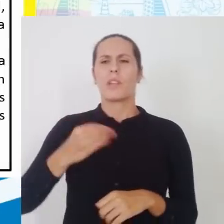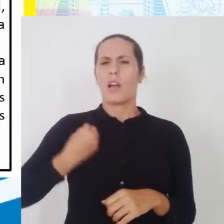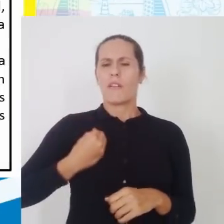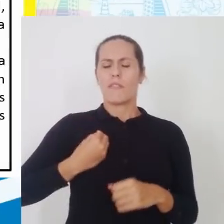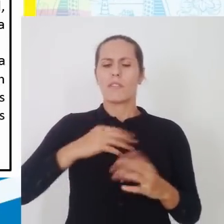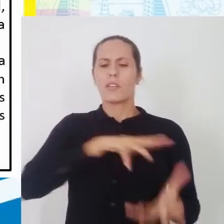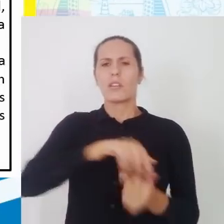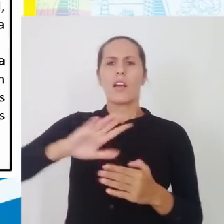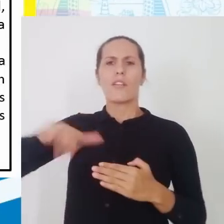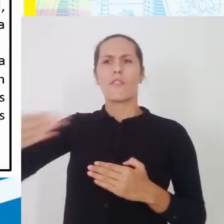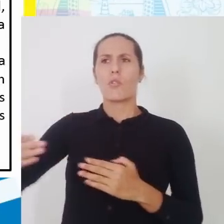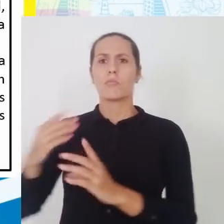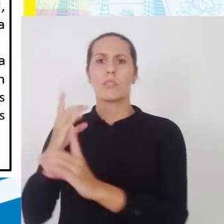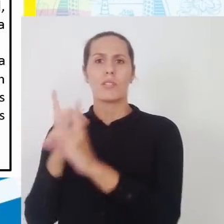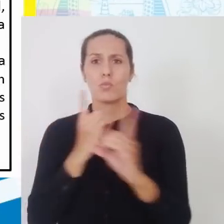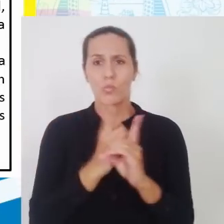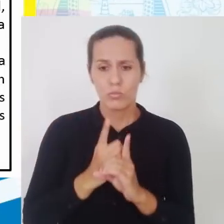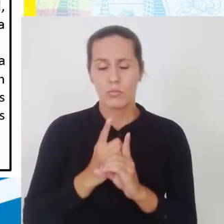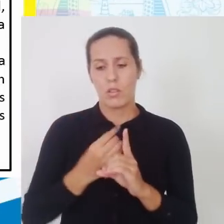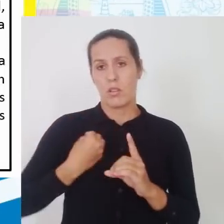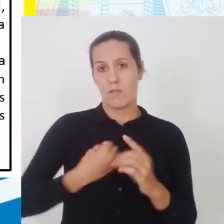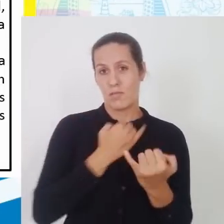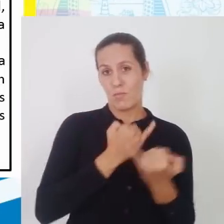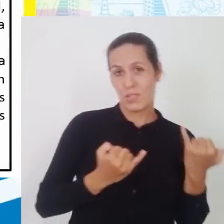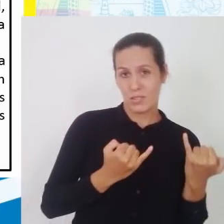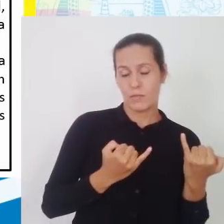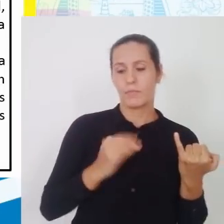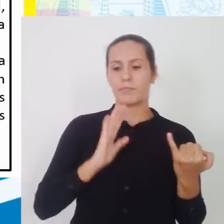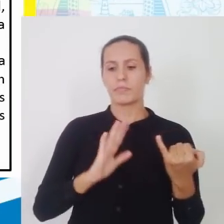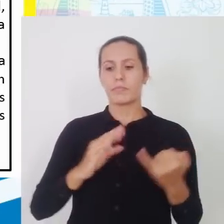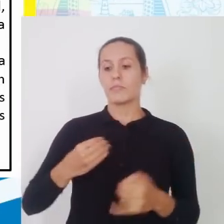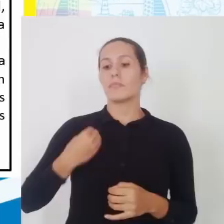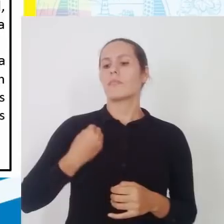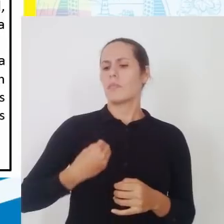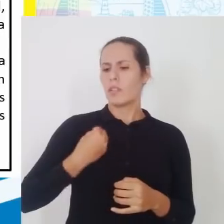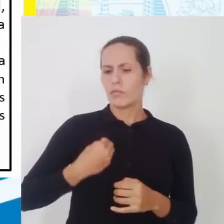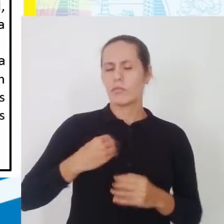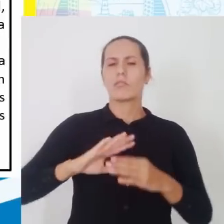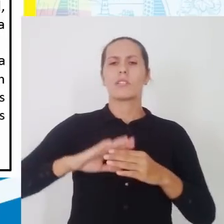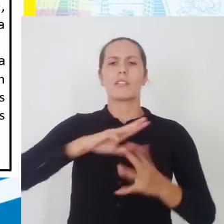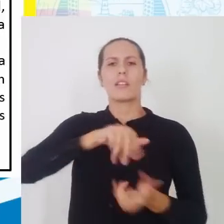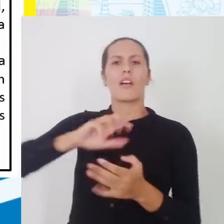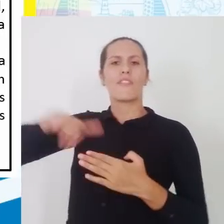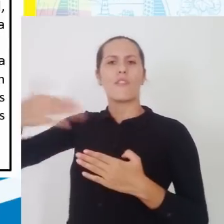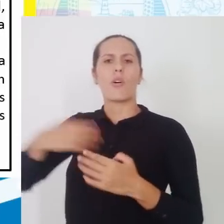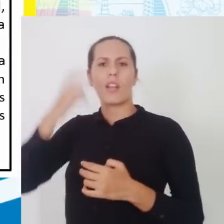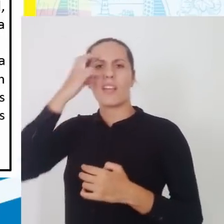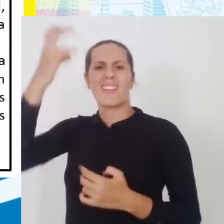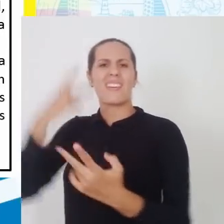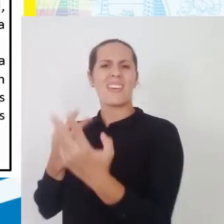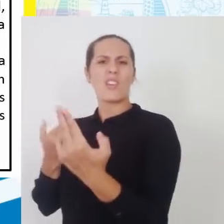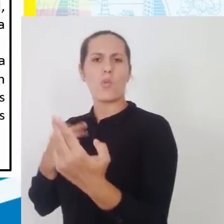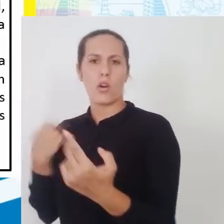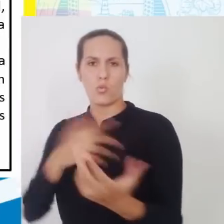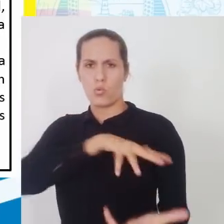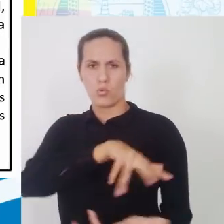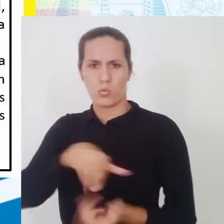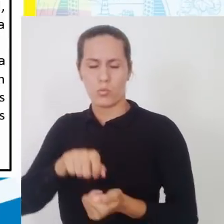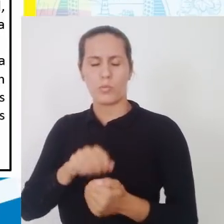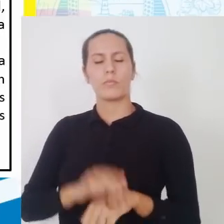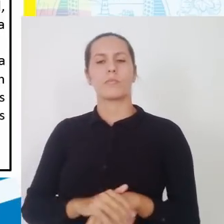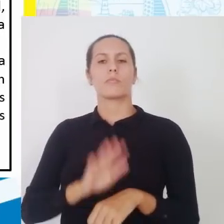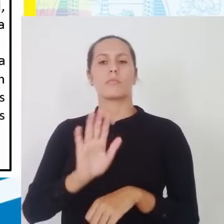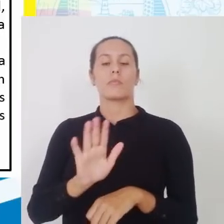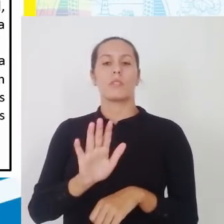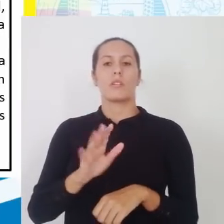planeta. C. Não há nenhuma evidência oficial, apenas algumas suposições de vida fora da